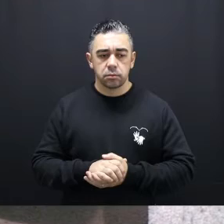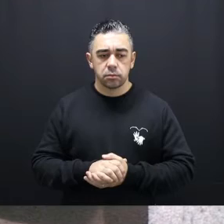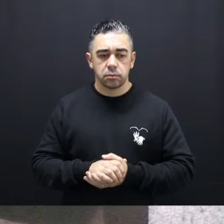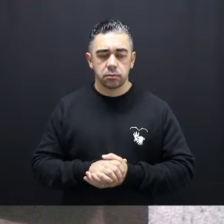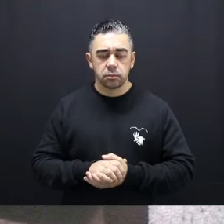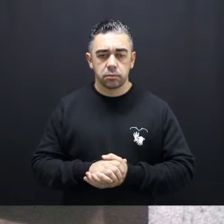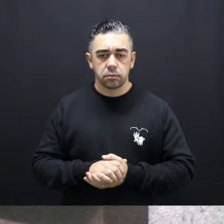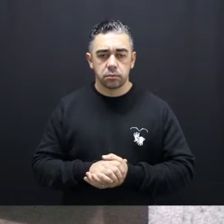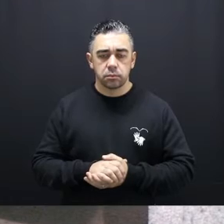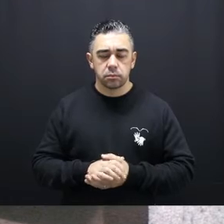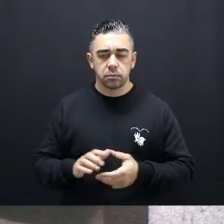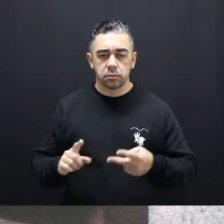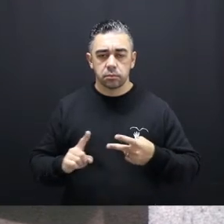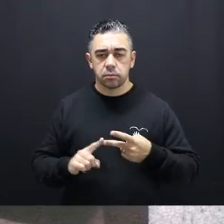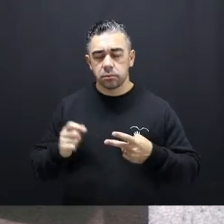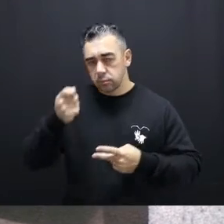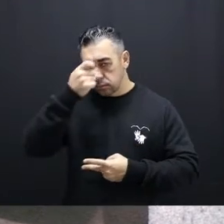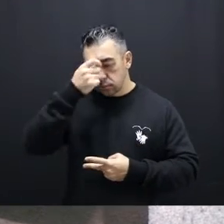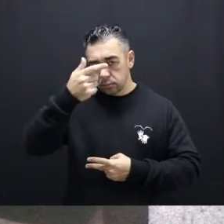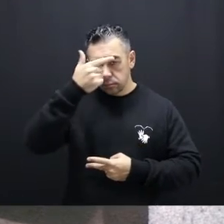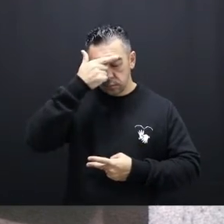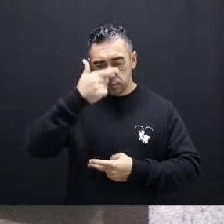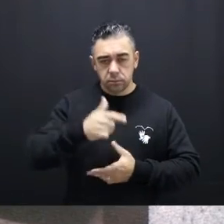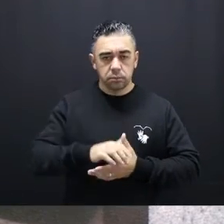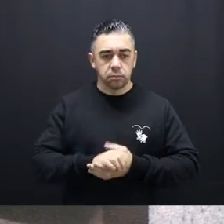o vereador Silvio Santos